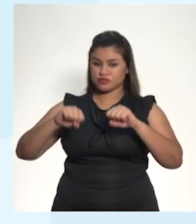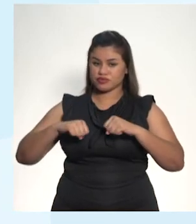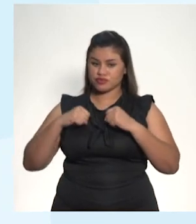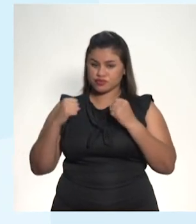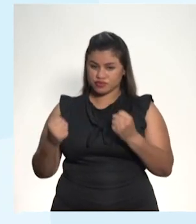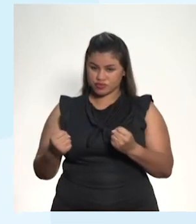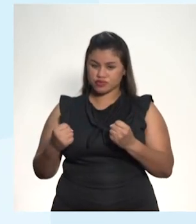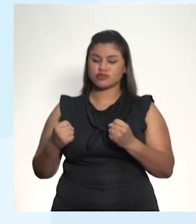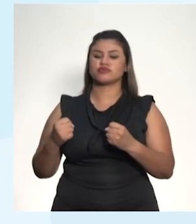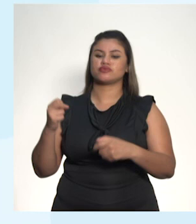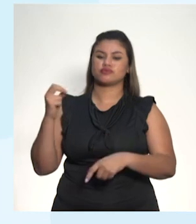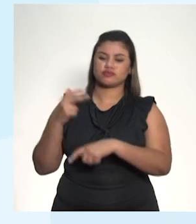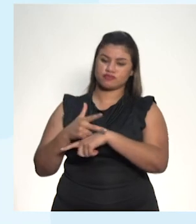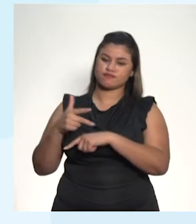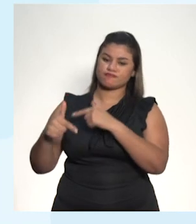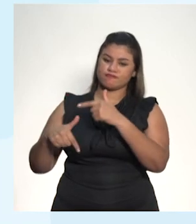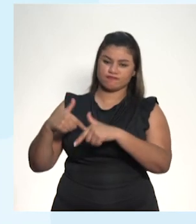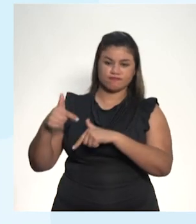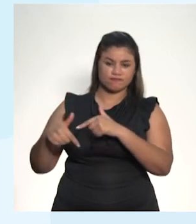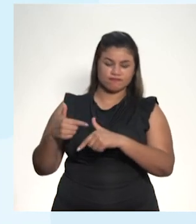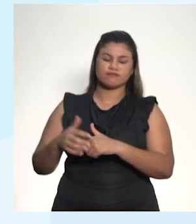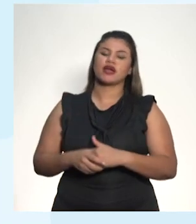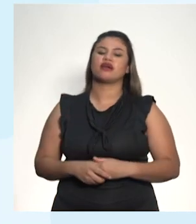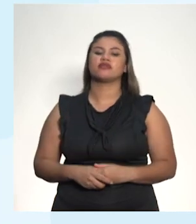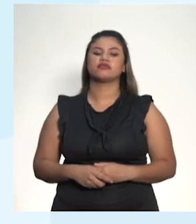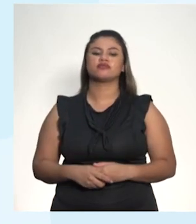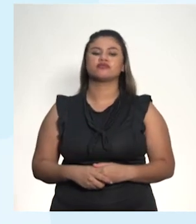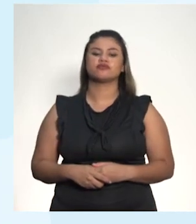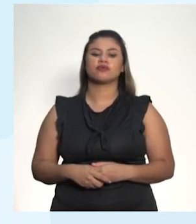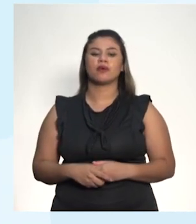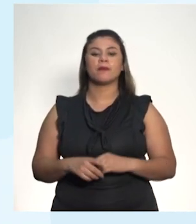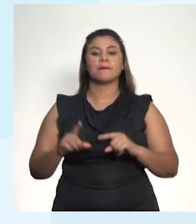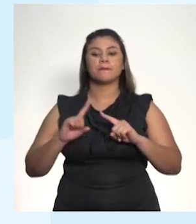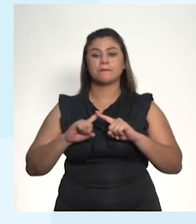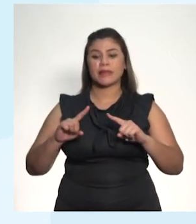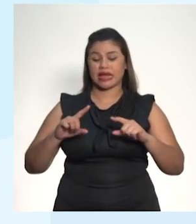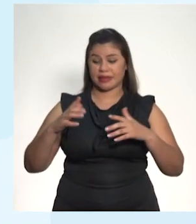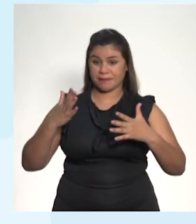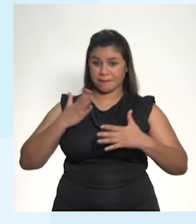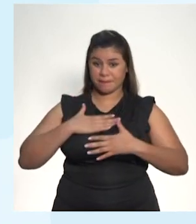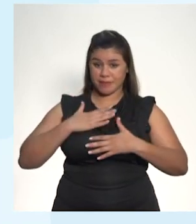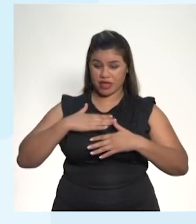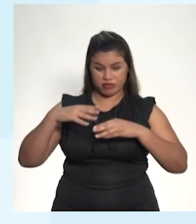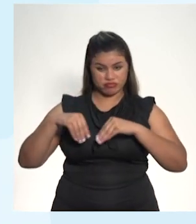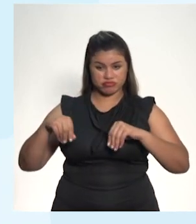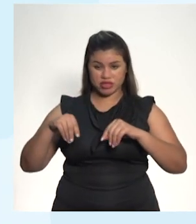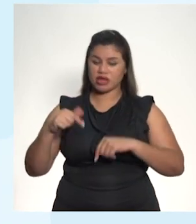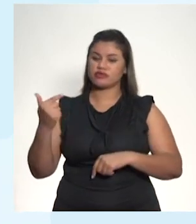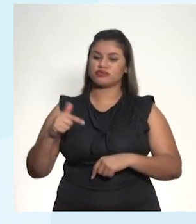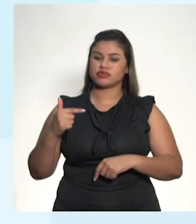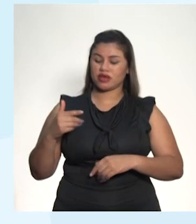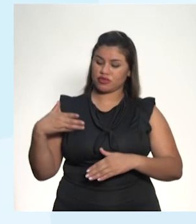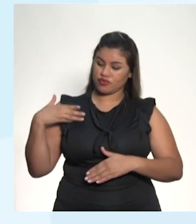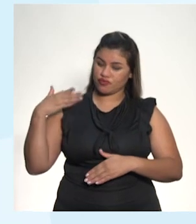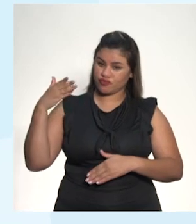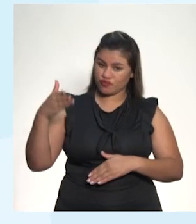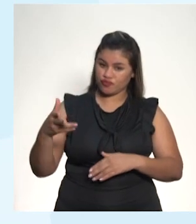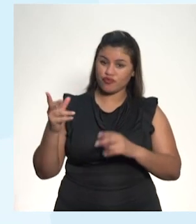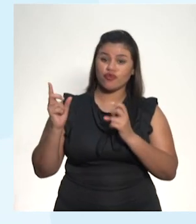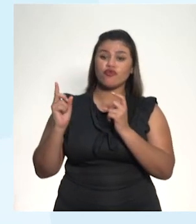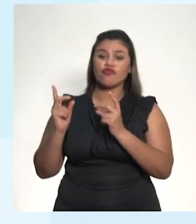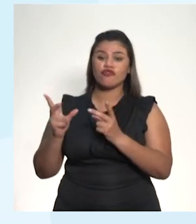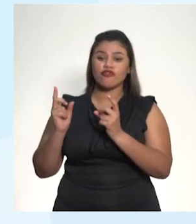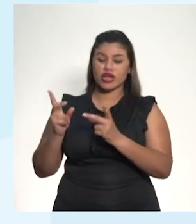relação empregatícia. Então, a gente trabalha no campo, mas eu não tenho o meu próprio campo, né? Então, eu venho na minha força de trabalho